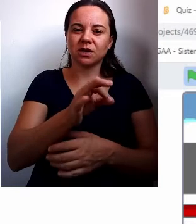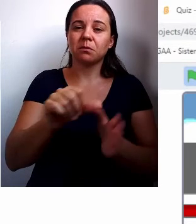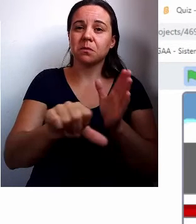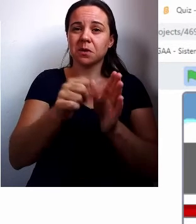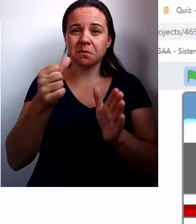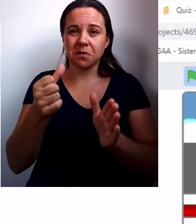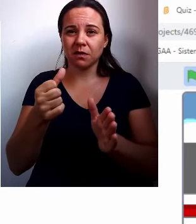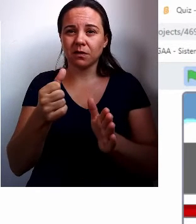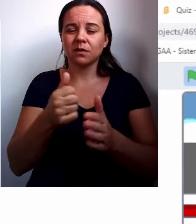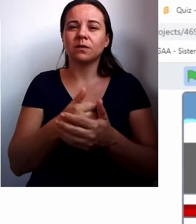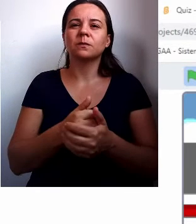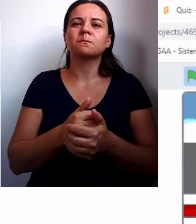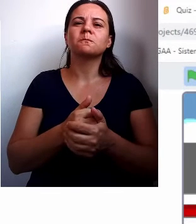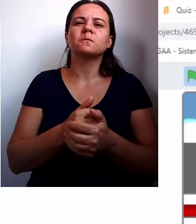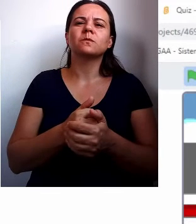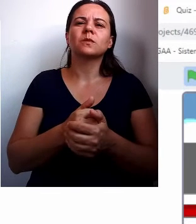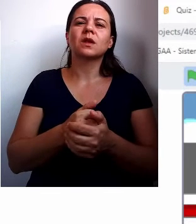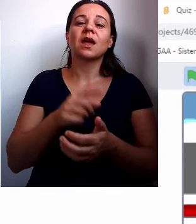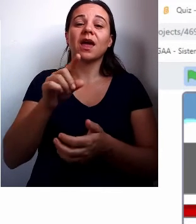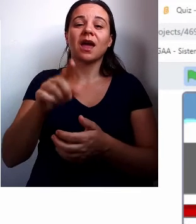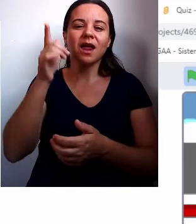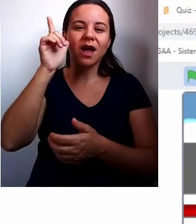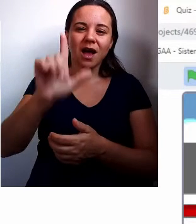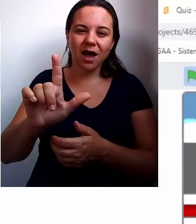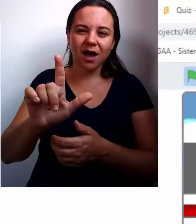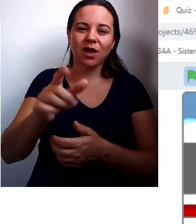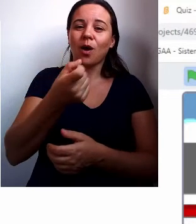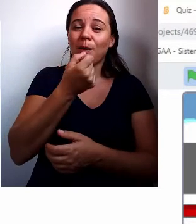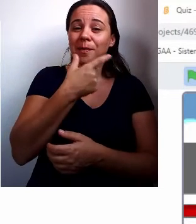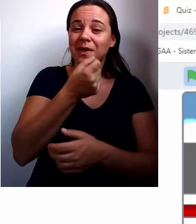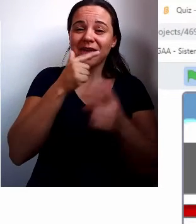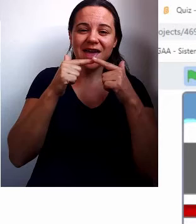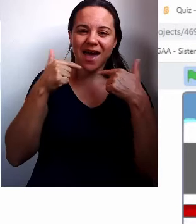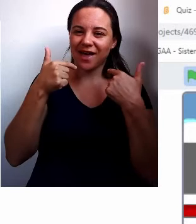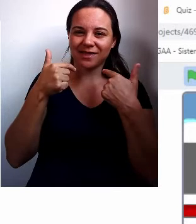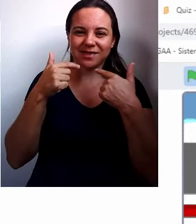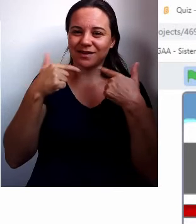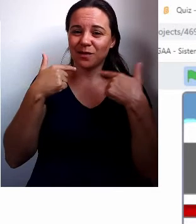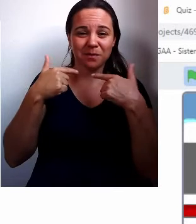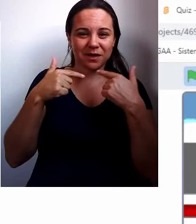ele conseguir acertar aqui de primeira, ele ganha